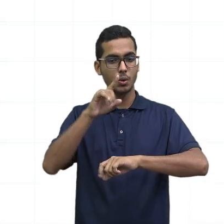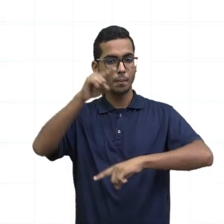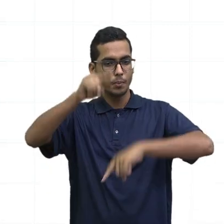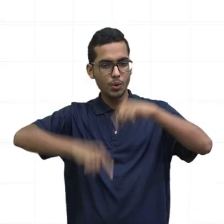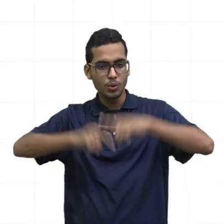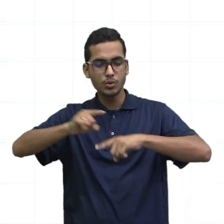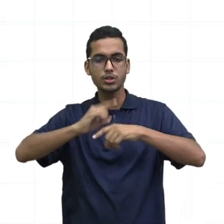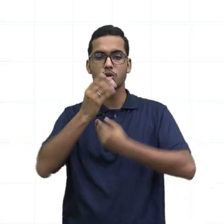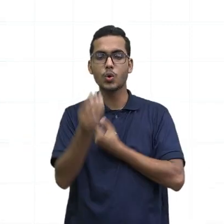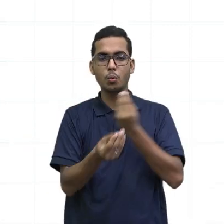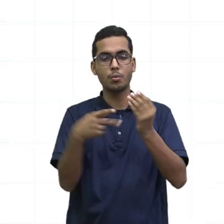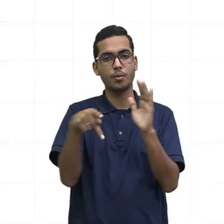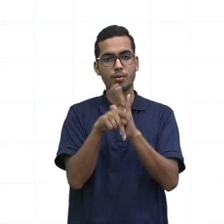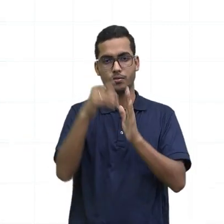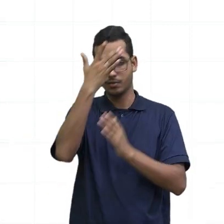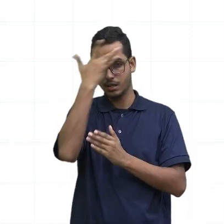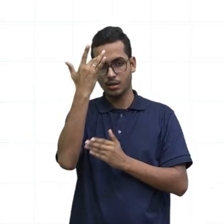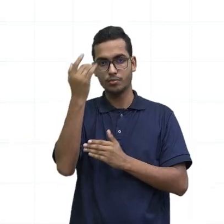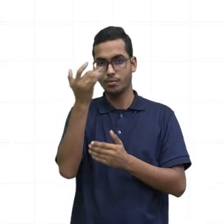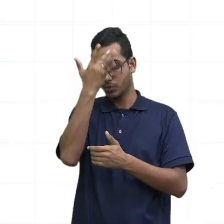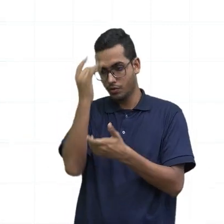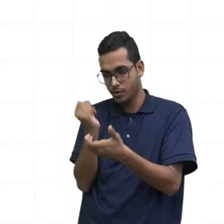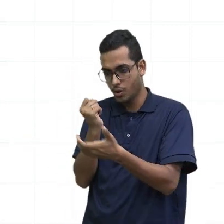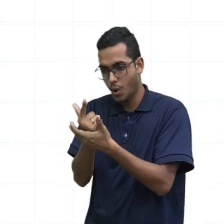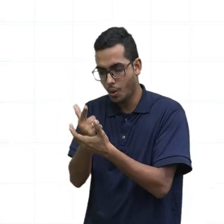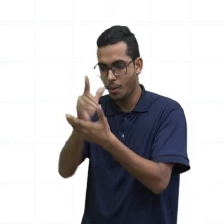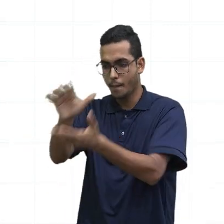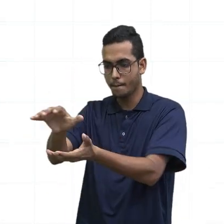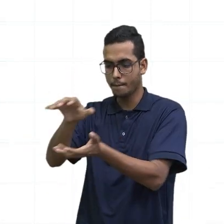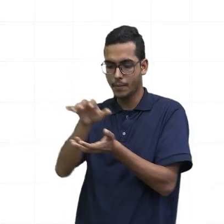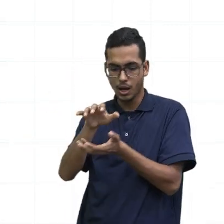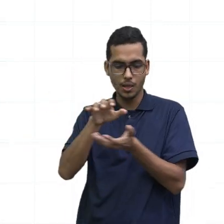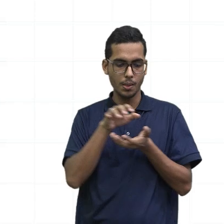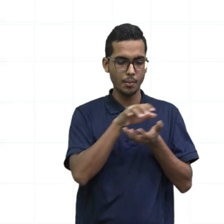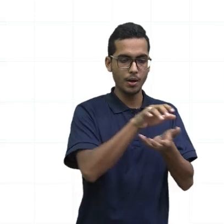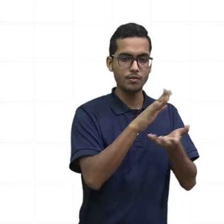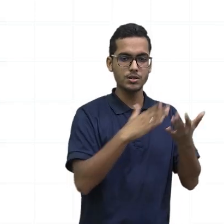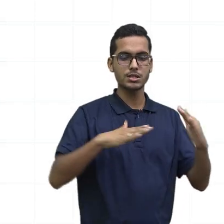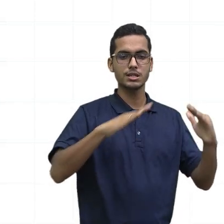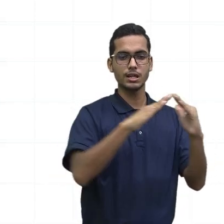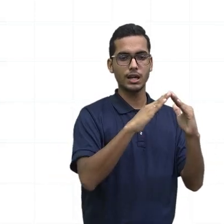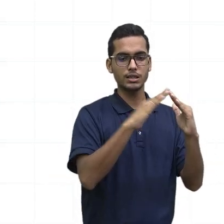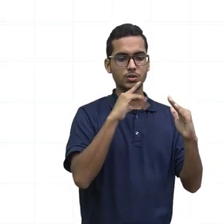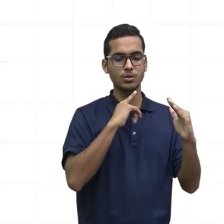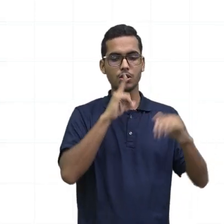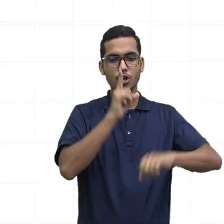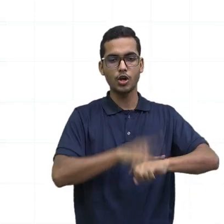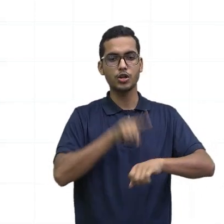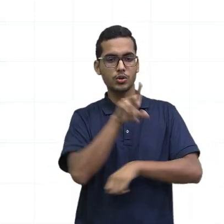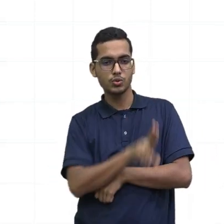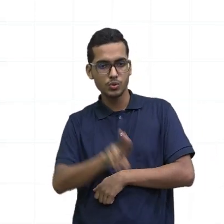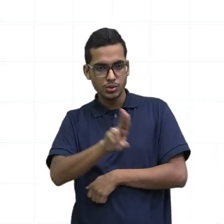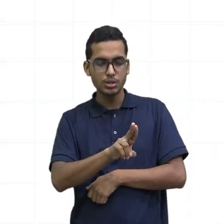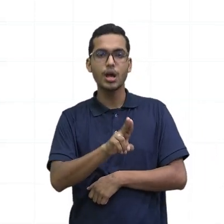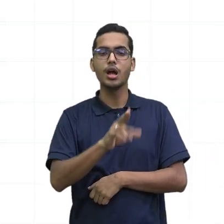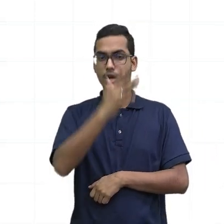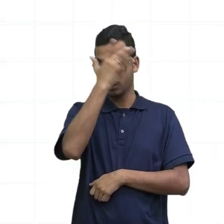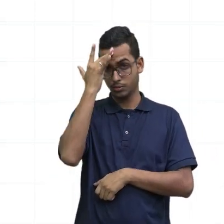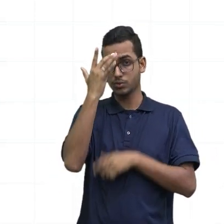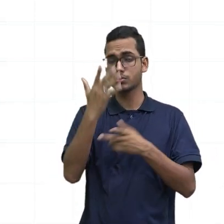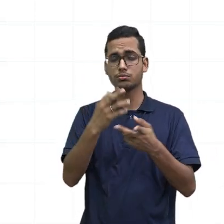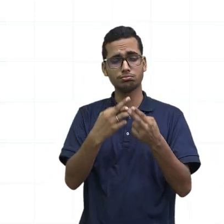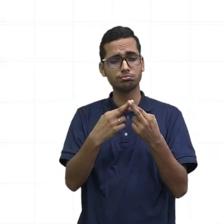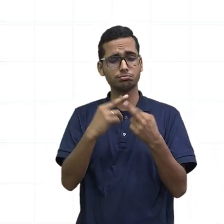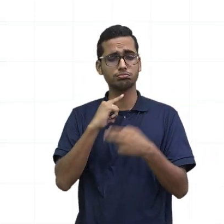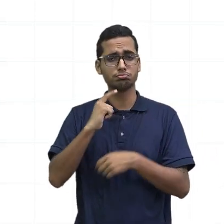procura por produtos minimamente processados e sem aditivos também tem se tornado cada vez maior. Então, as pessoas já estão,